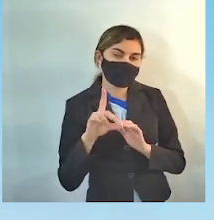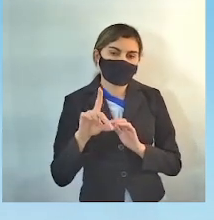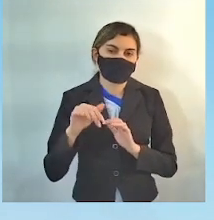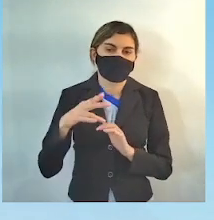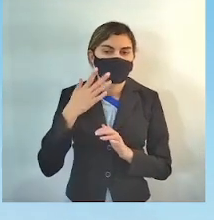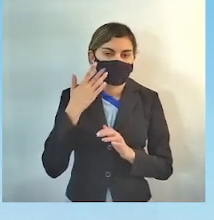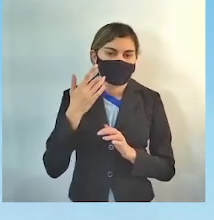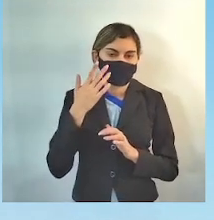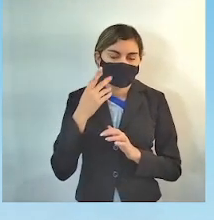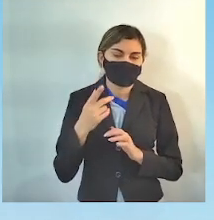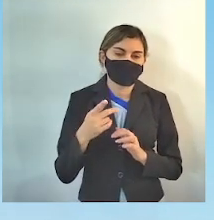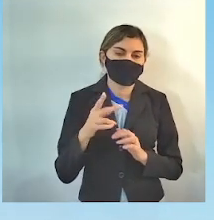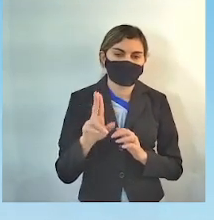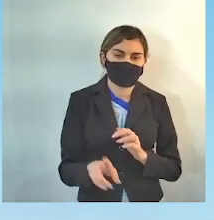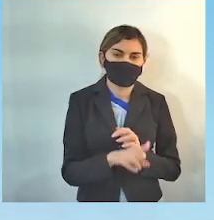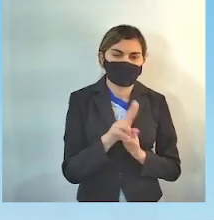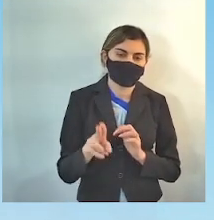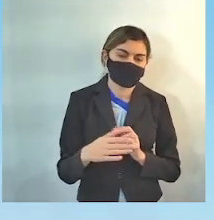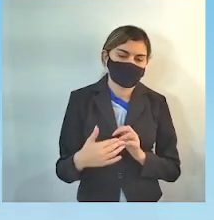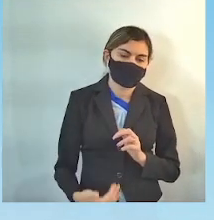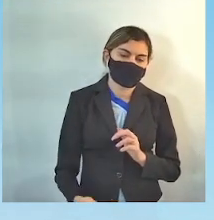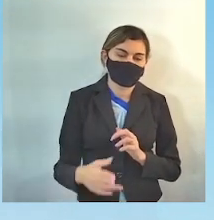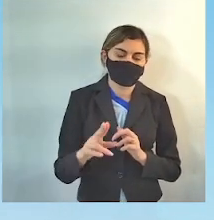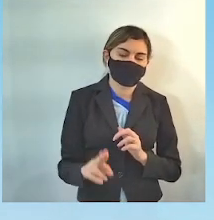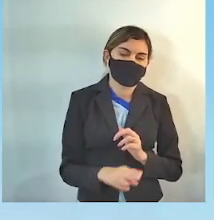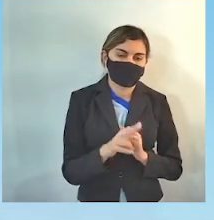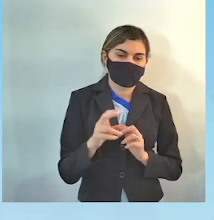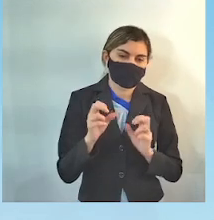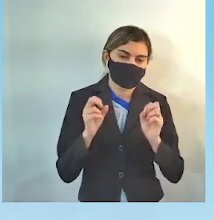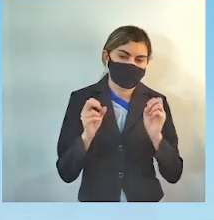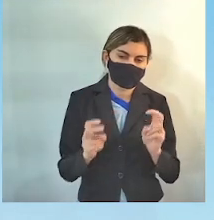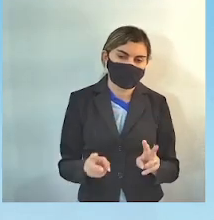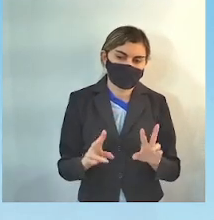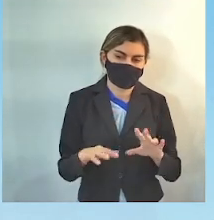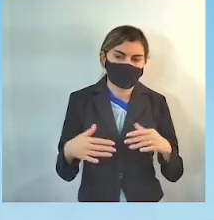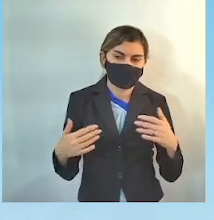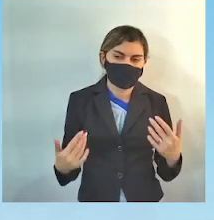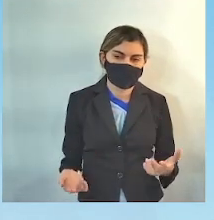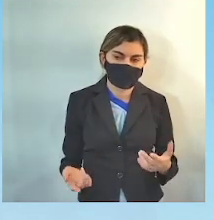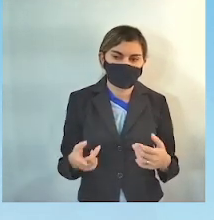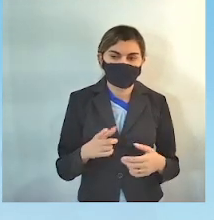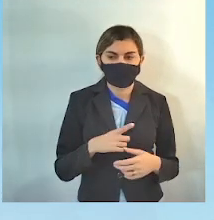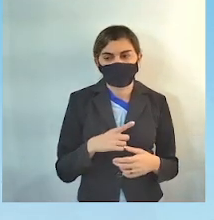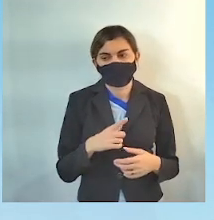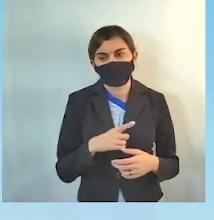você vai utilizar, ok? Então, ó, tem também